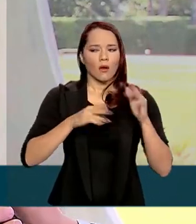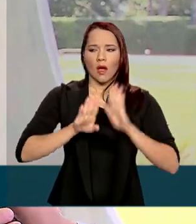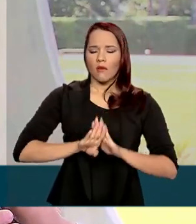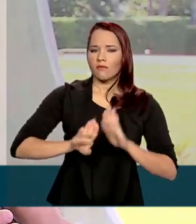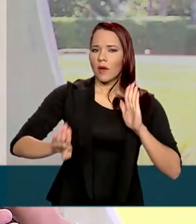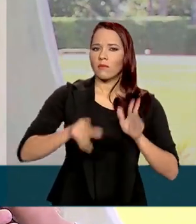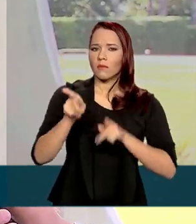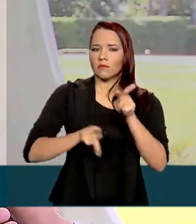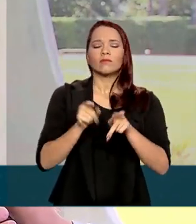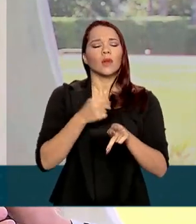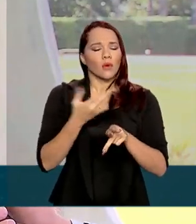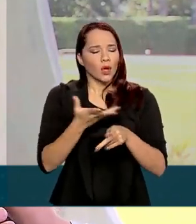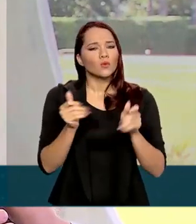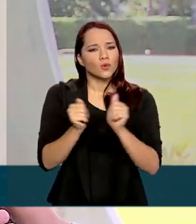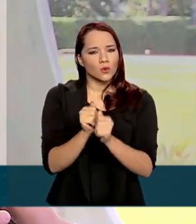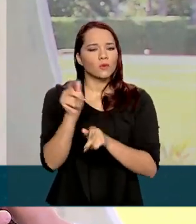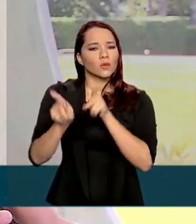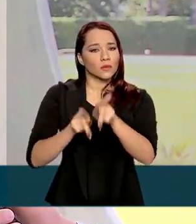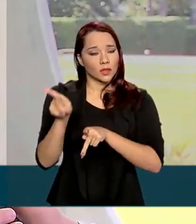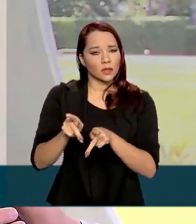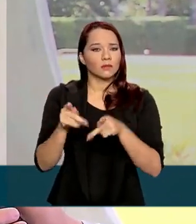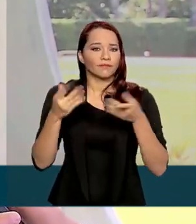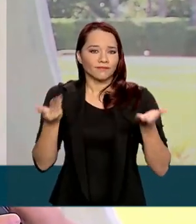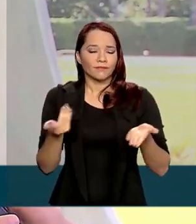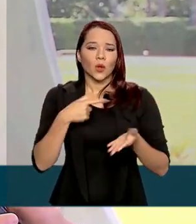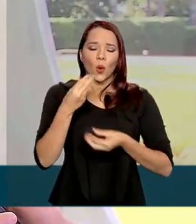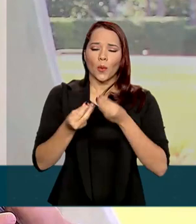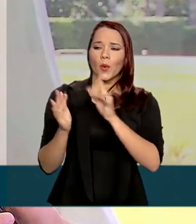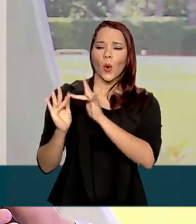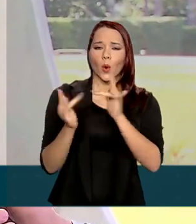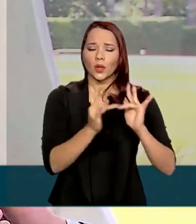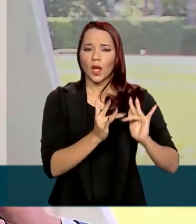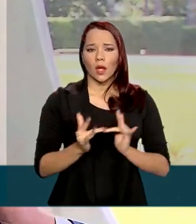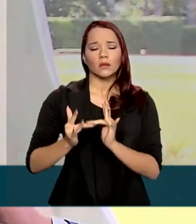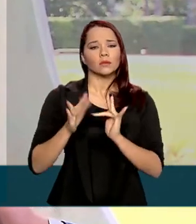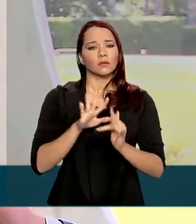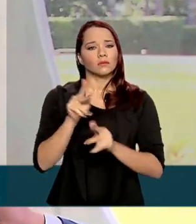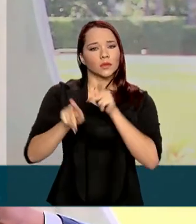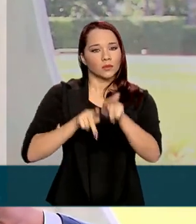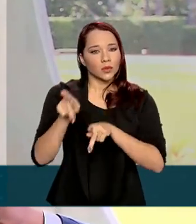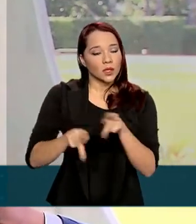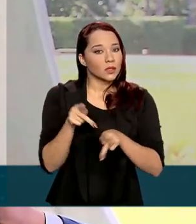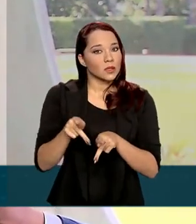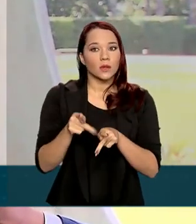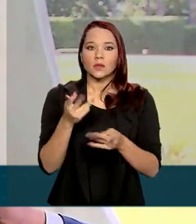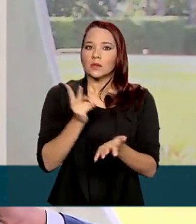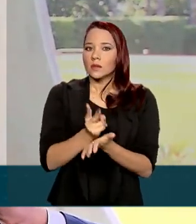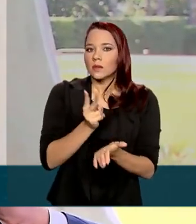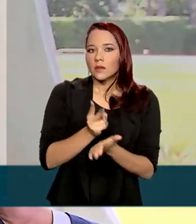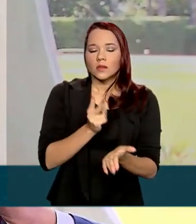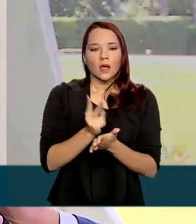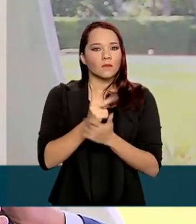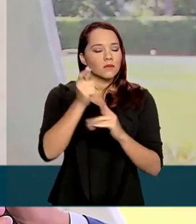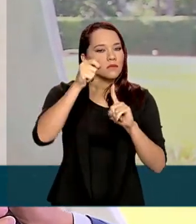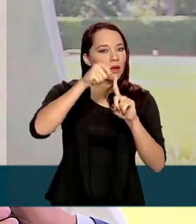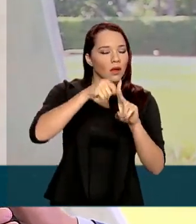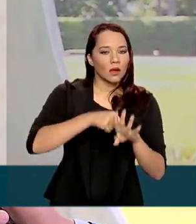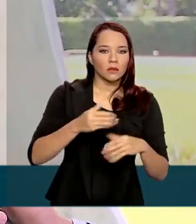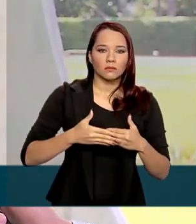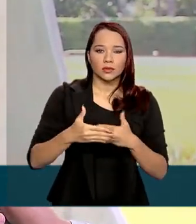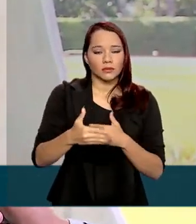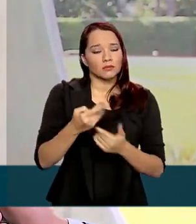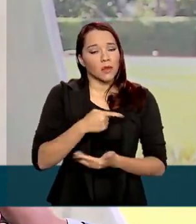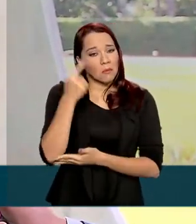afasta do povo eu gosto tá no meio do povo estão tendo em vista desse meu contato com o povo bastante intenso no nos últimos meses